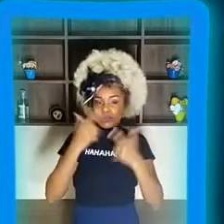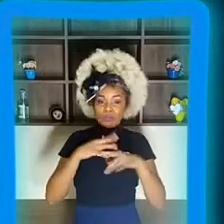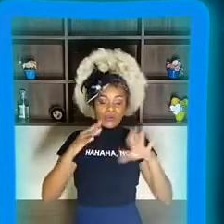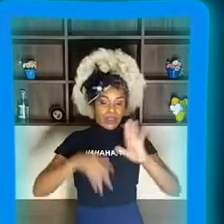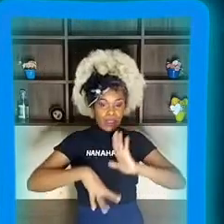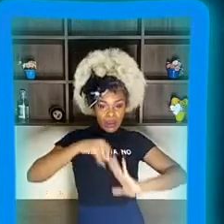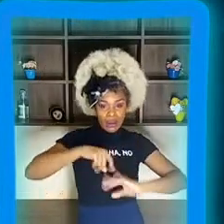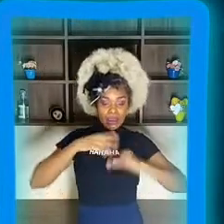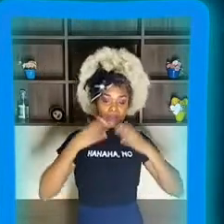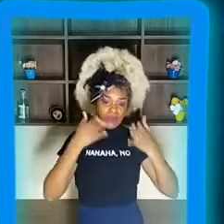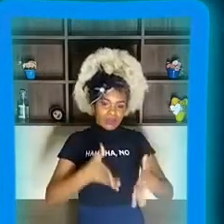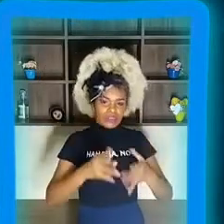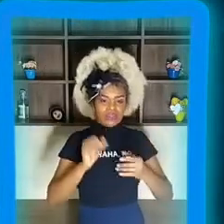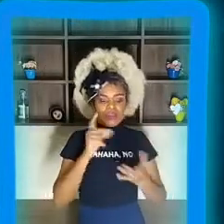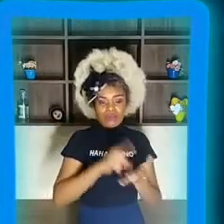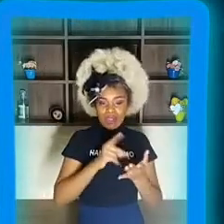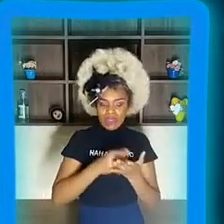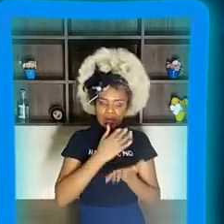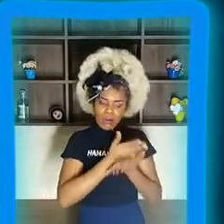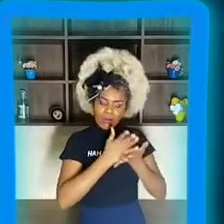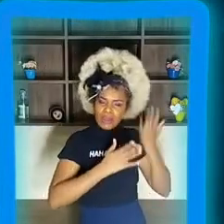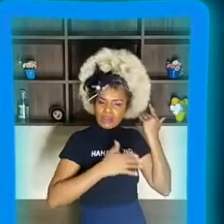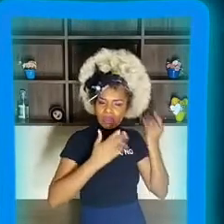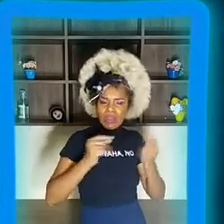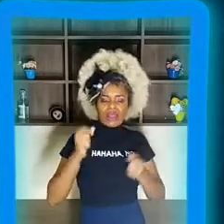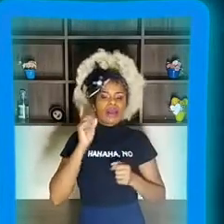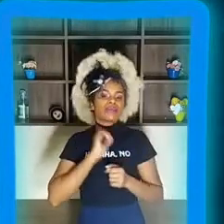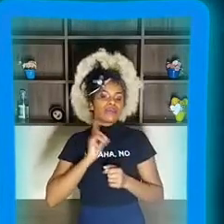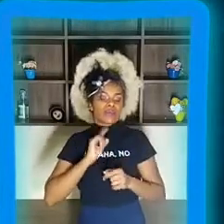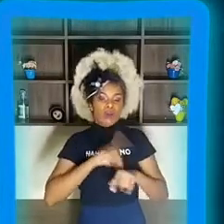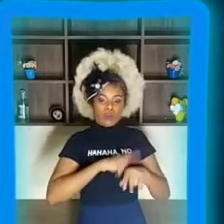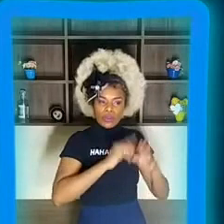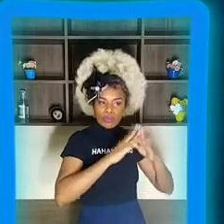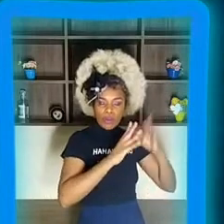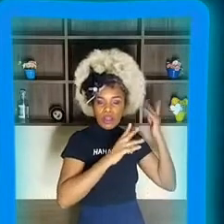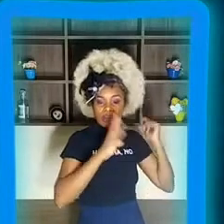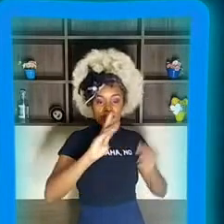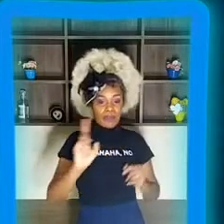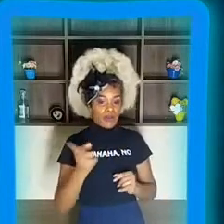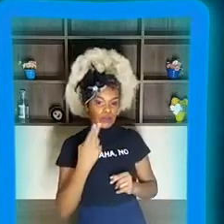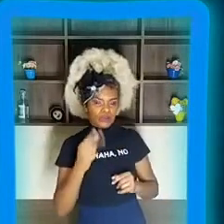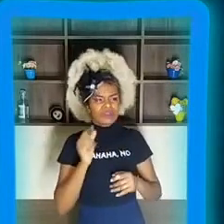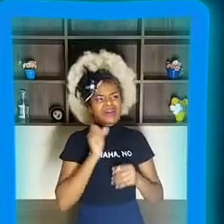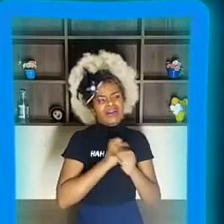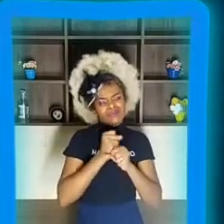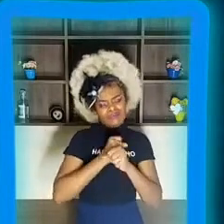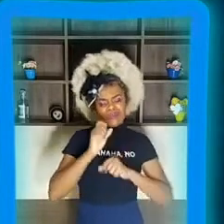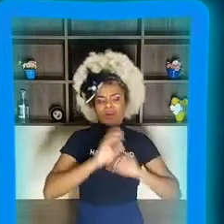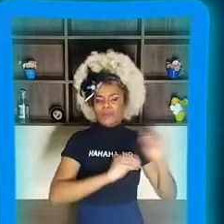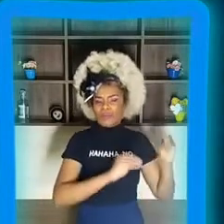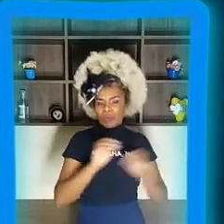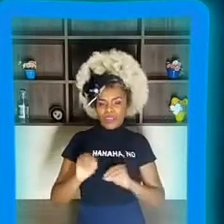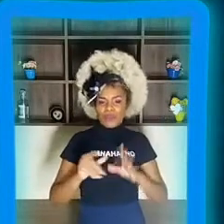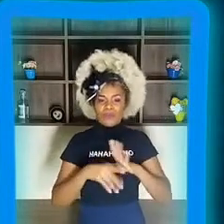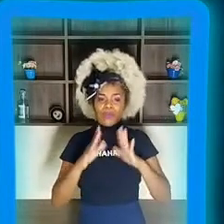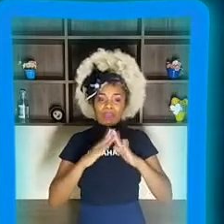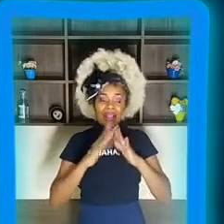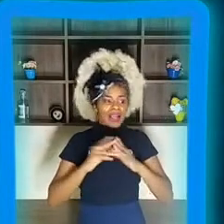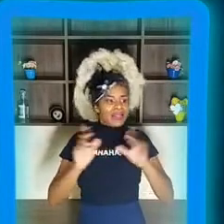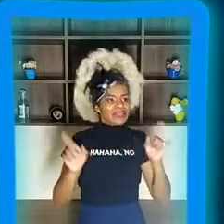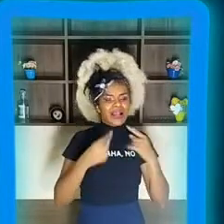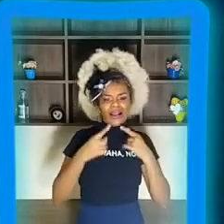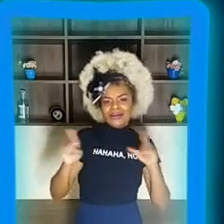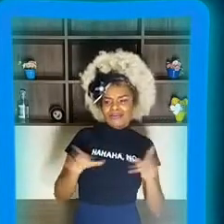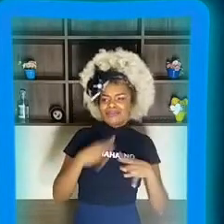eu frequentei originalmente em Belo Horizonte, né, do período que eu morava lá, que eu já não moro lá há muitos anos, era uma casa muito musical,